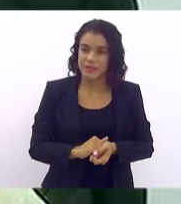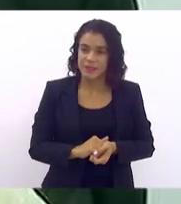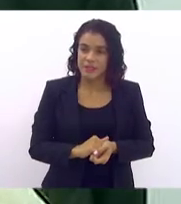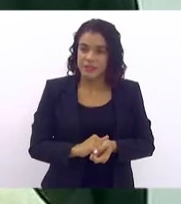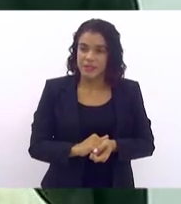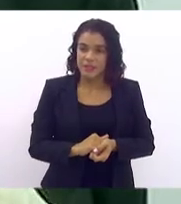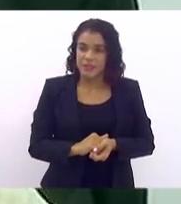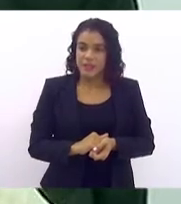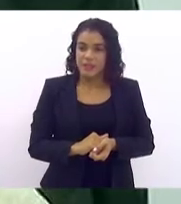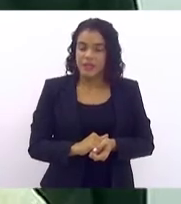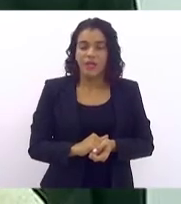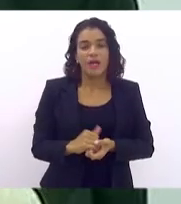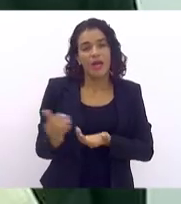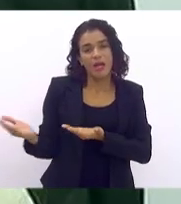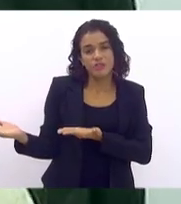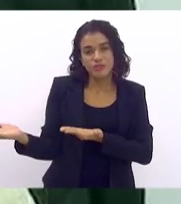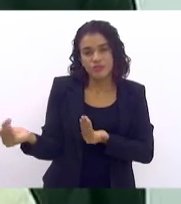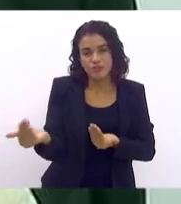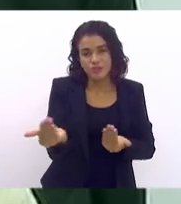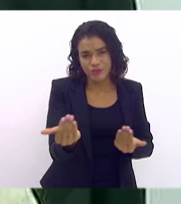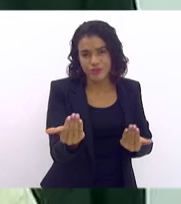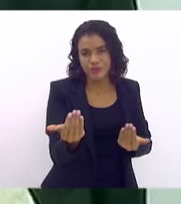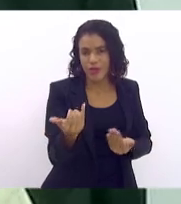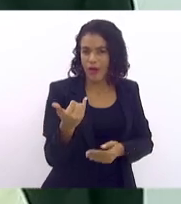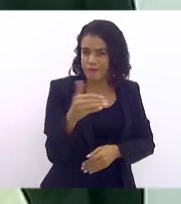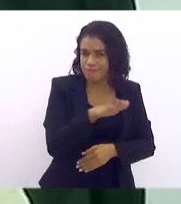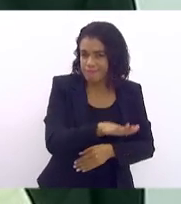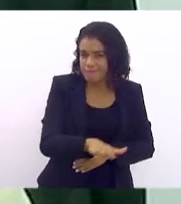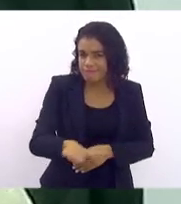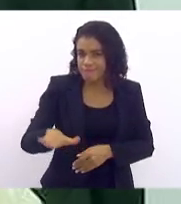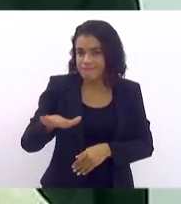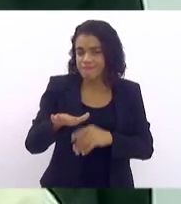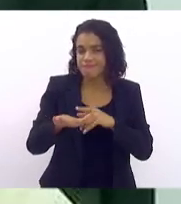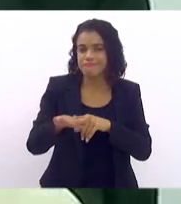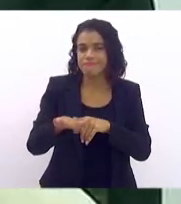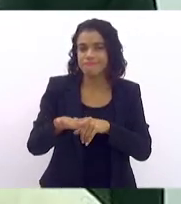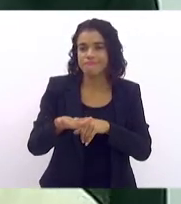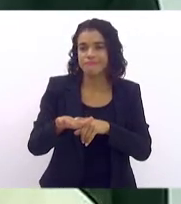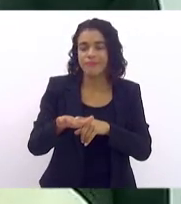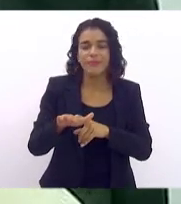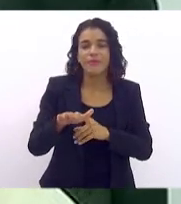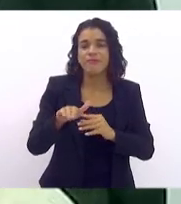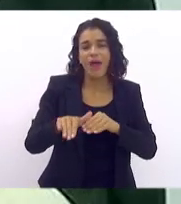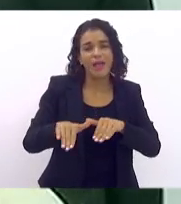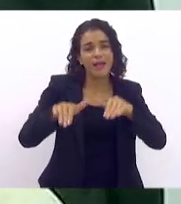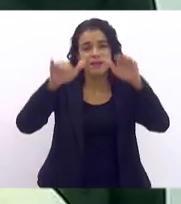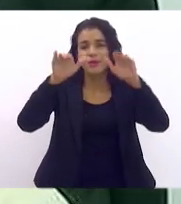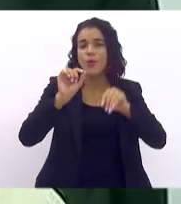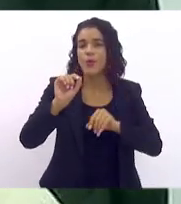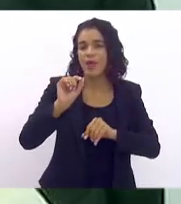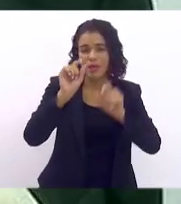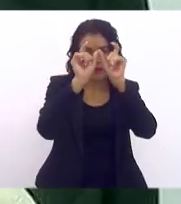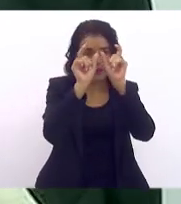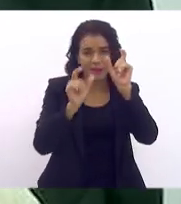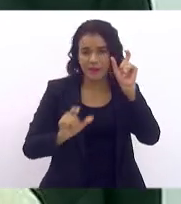As mais jovens, as crianças, vão ter transtornos